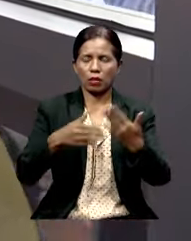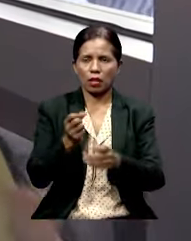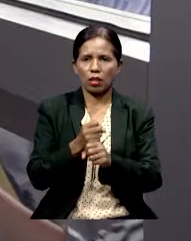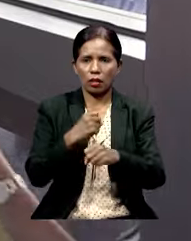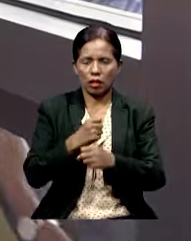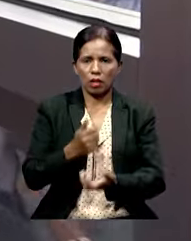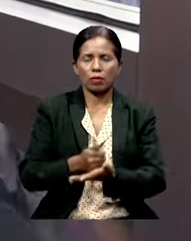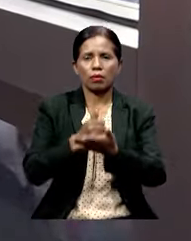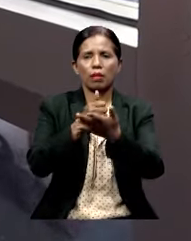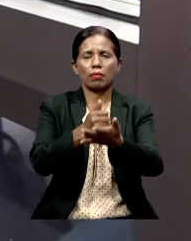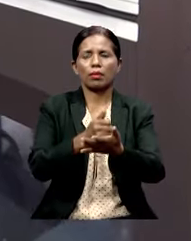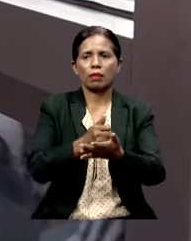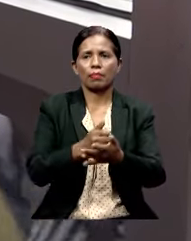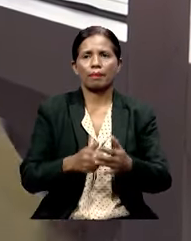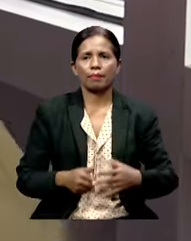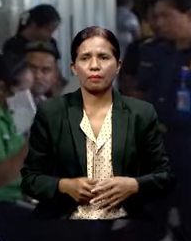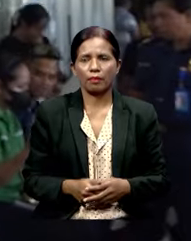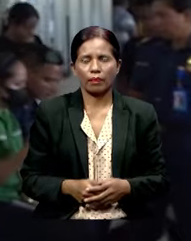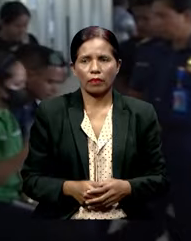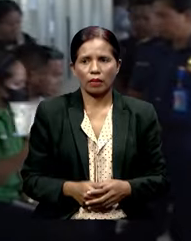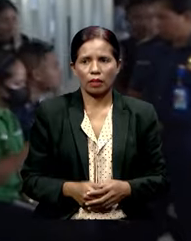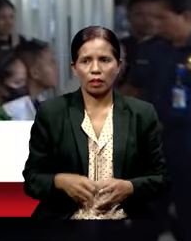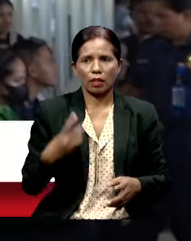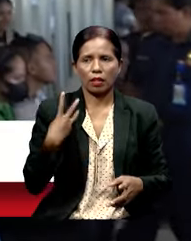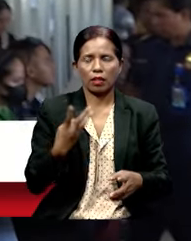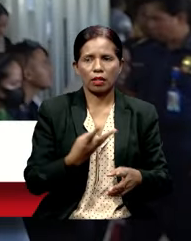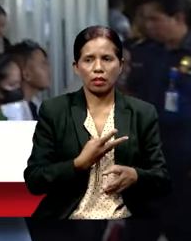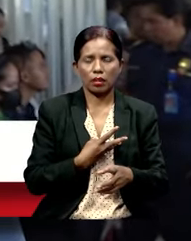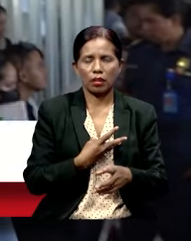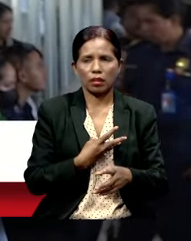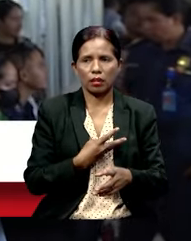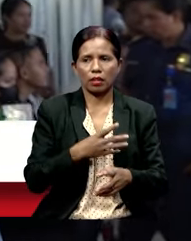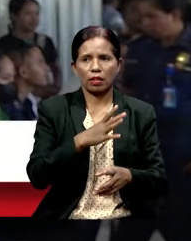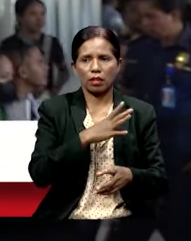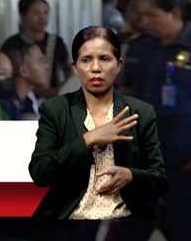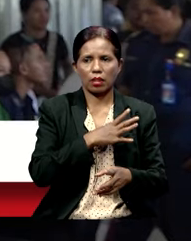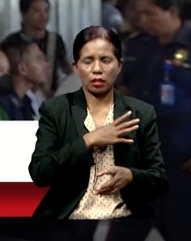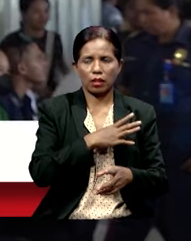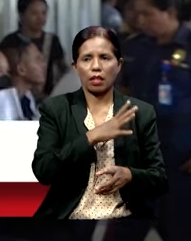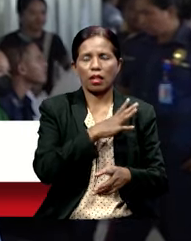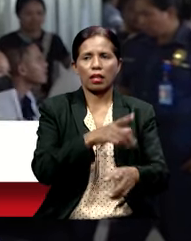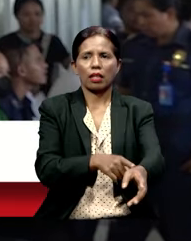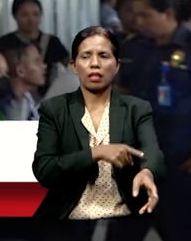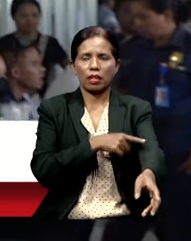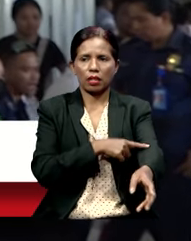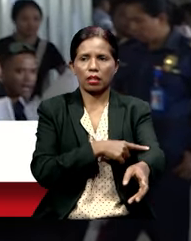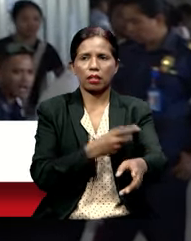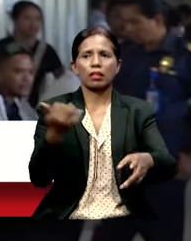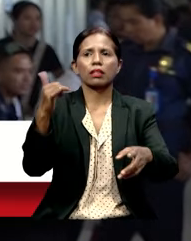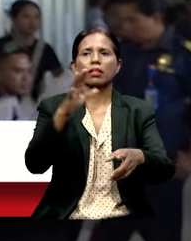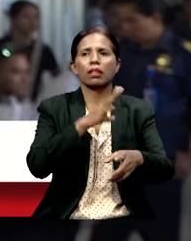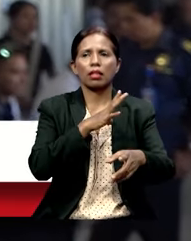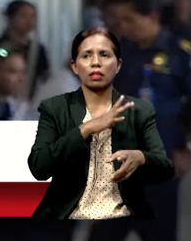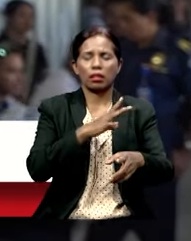ba pasaporte quando be ida italutu clear nyana fera hanesane quase será em